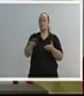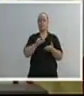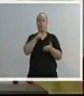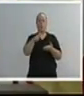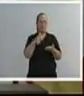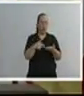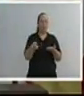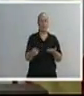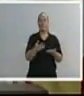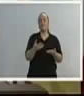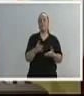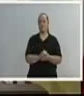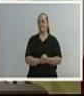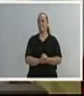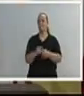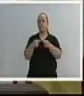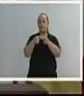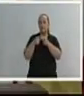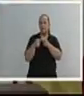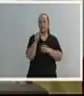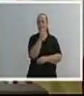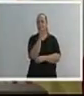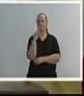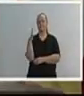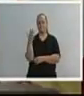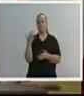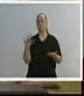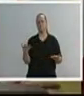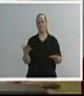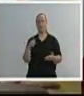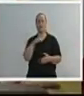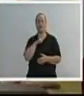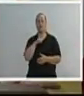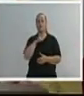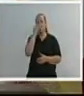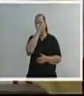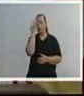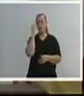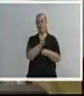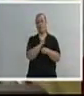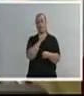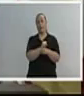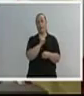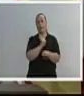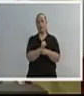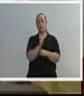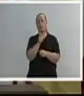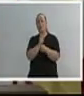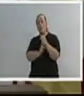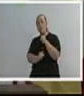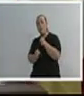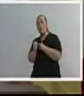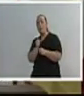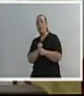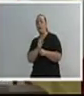Essa renovação da LAU, essa licença ambiental, gente, tem empresa que está 2 anos que deu entrada na LAU e não consegue tirar a licença ambiental. E essa